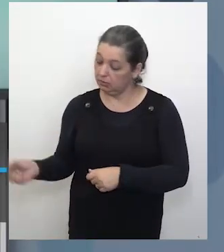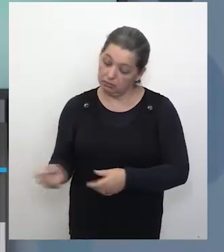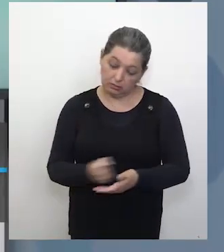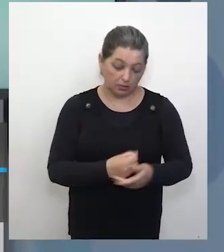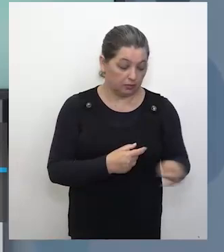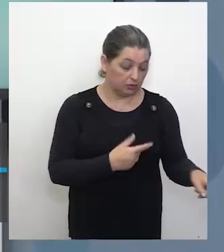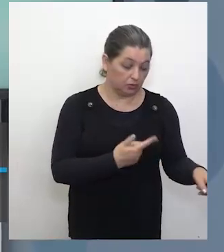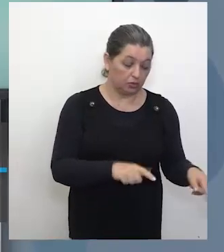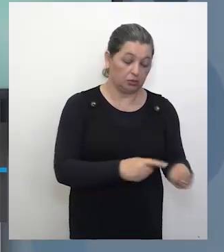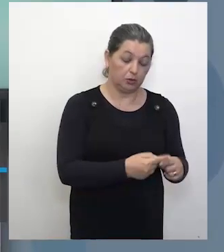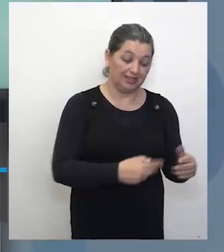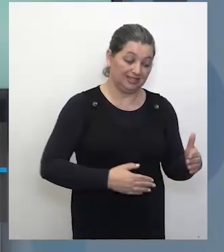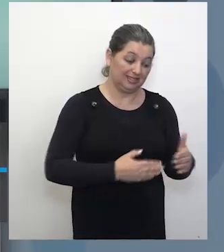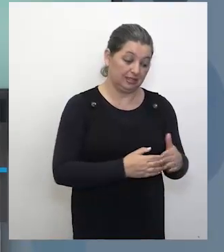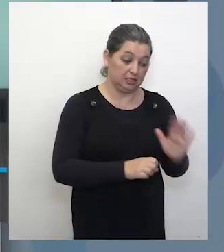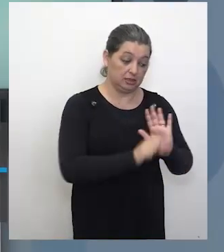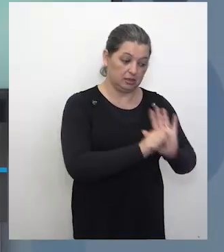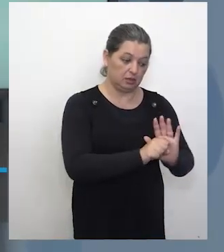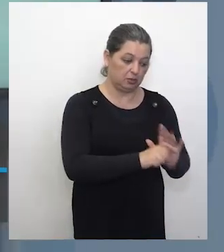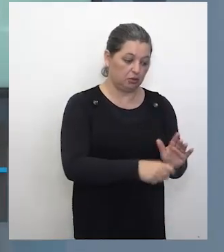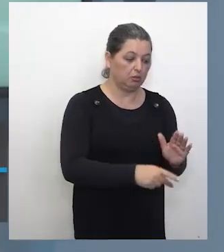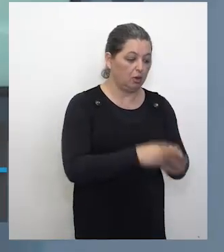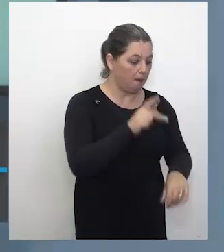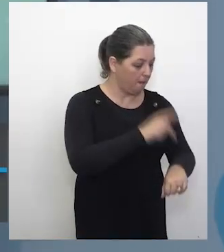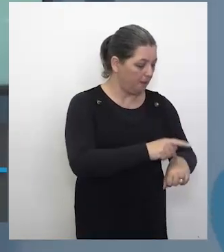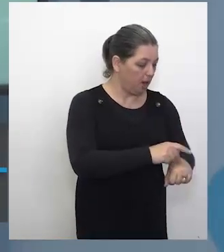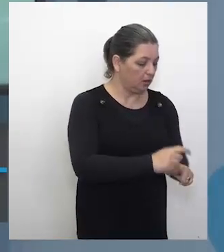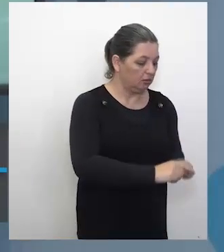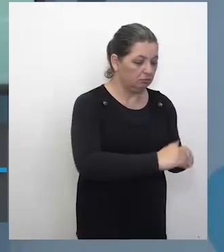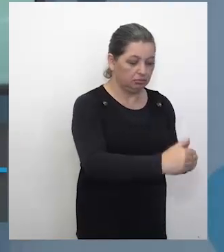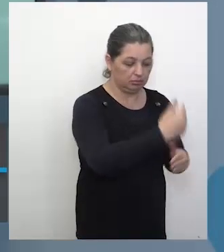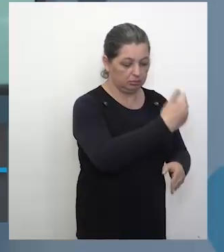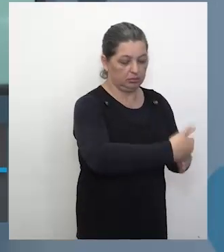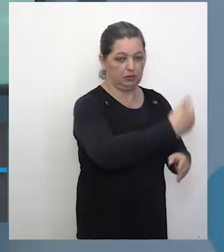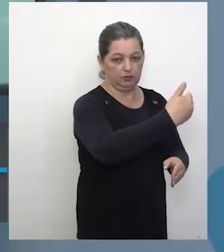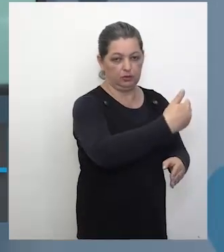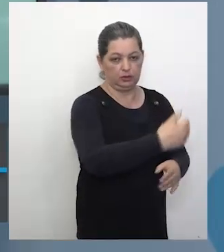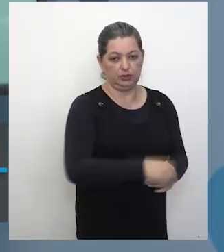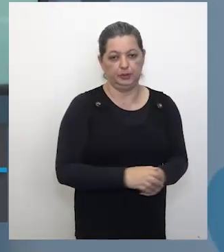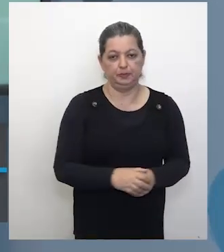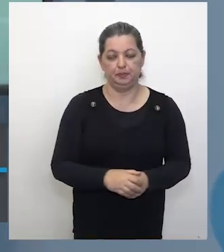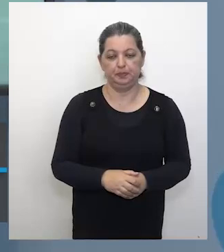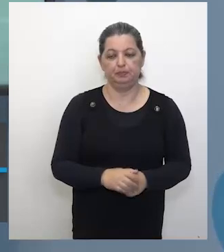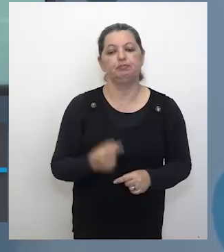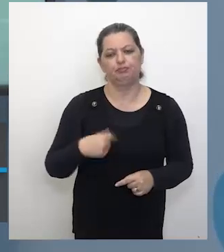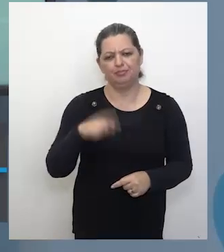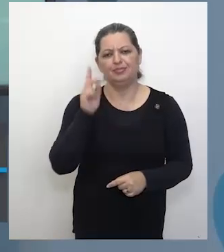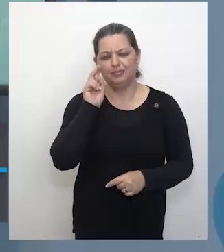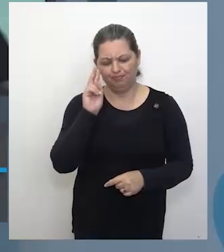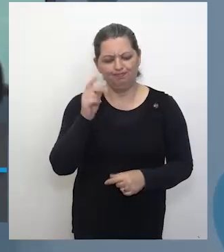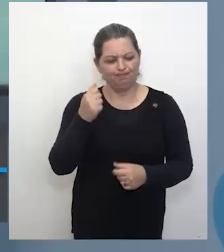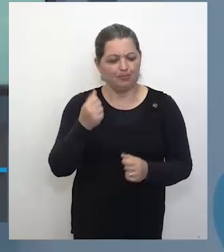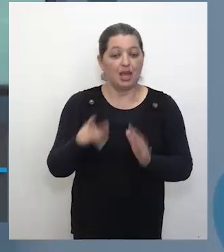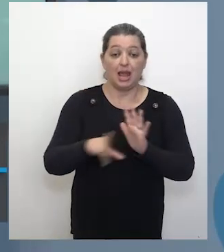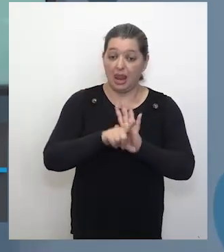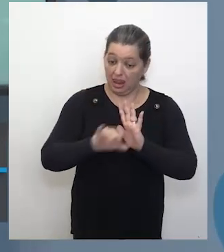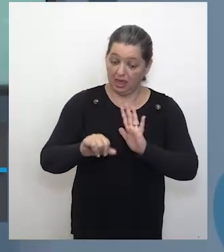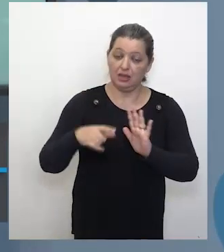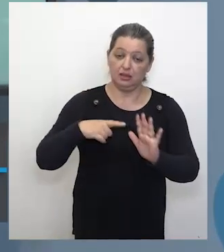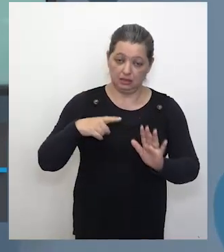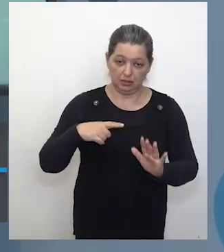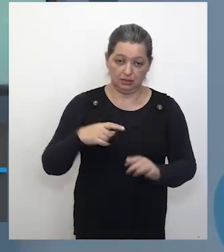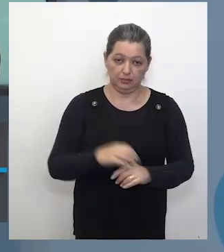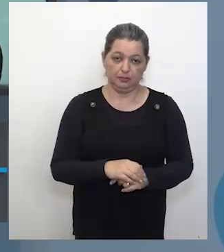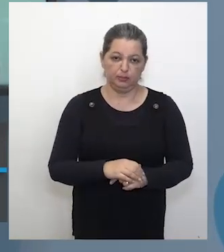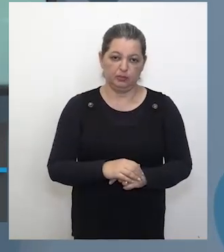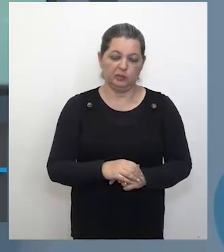uma fronteira, né? Então, a gente separar essa ideia de que a fronteira, ela é legal, ela tem uma noção exata e fixada